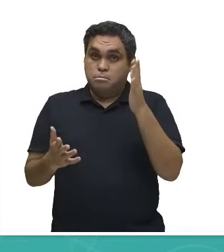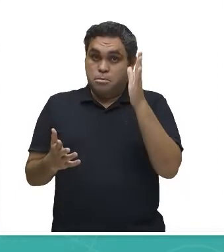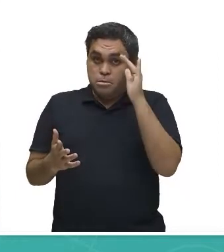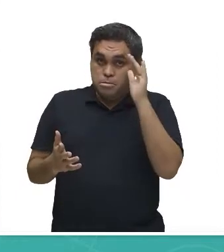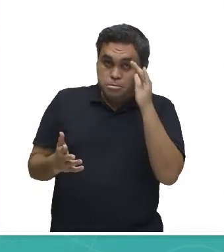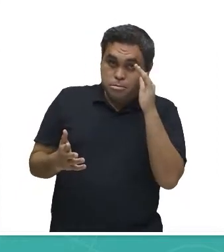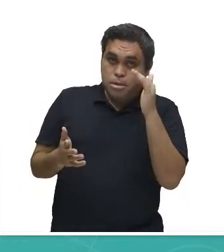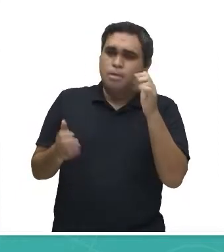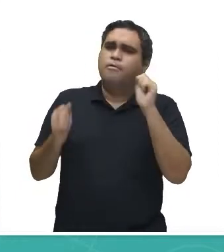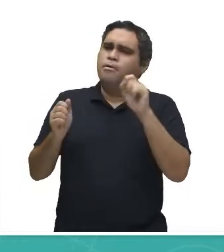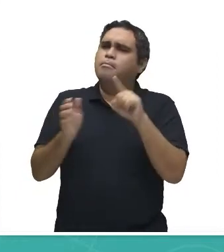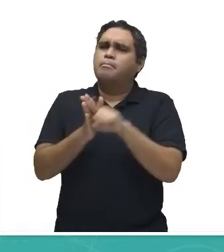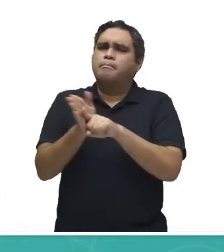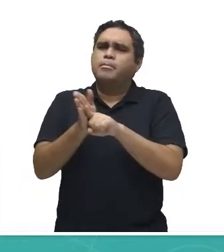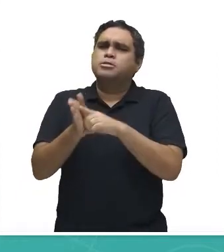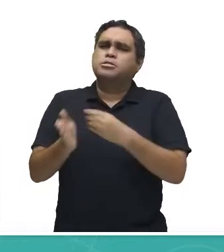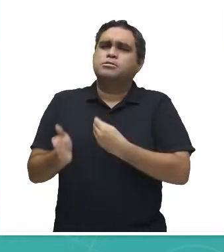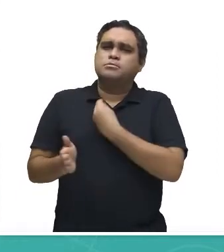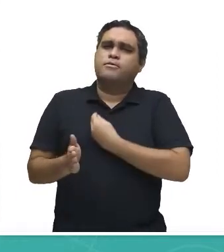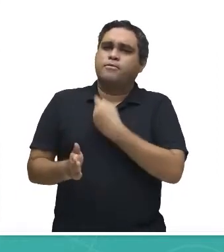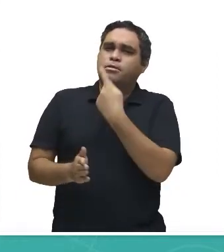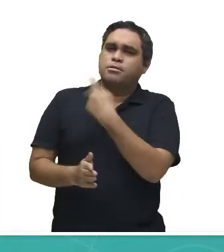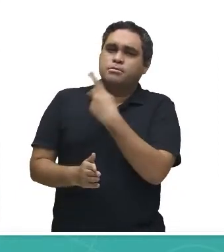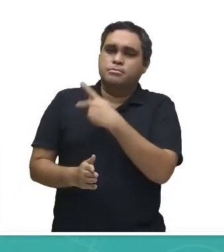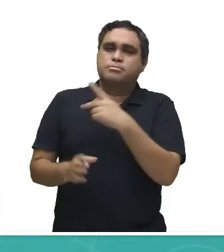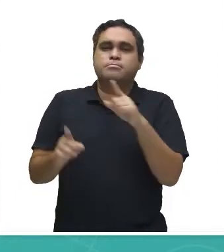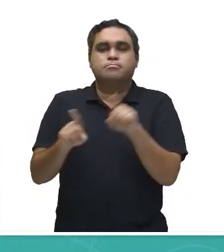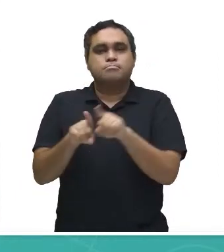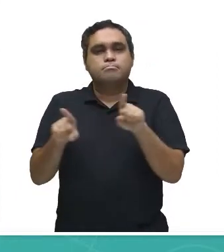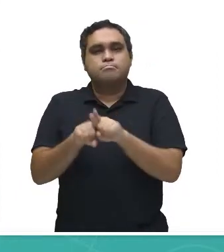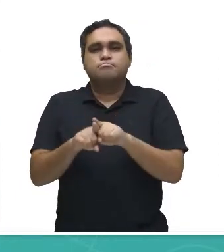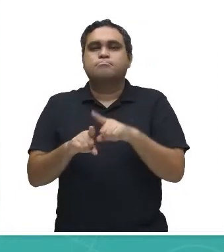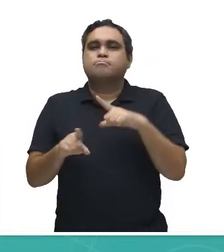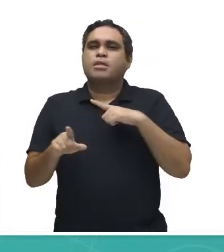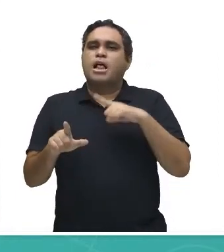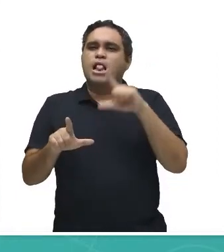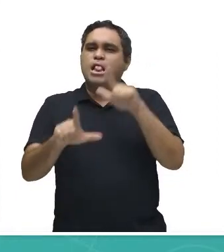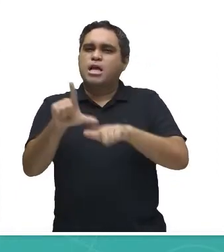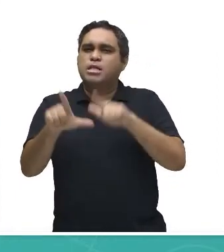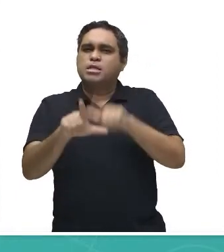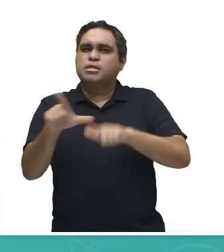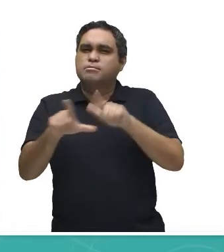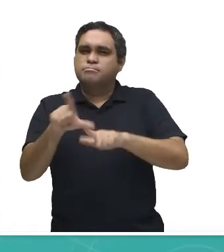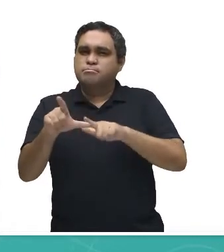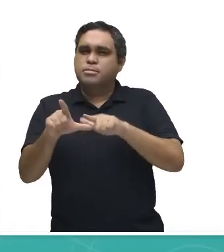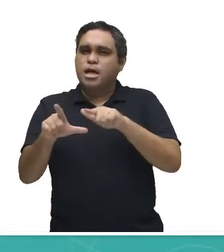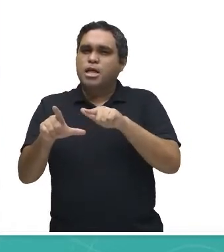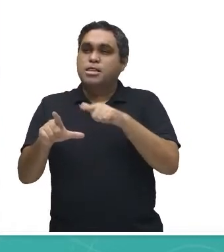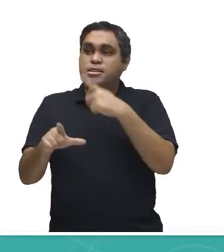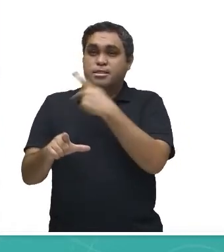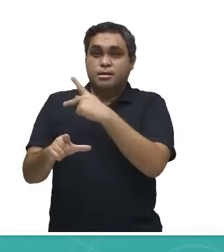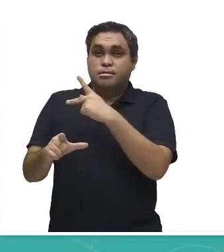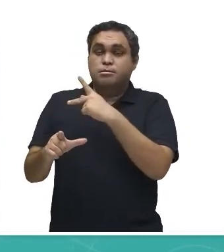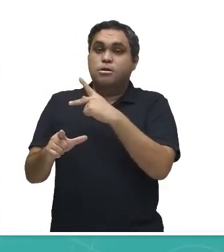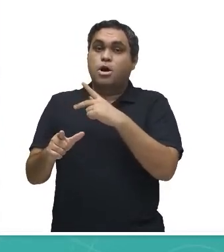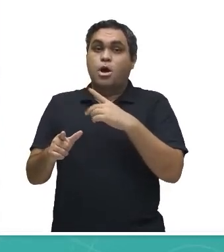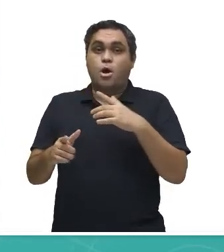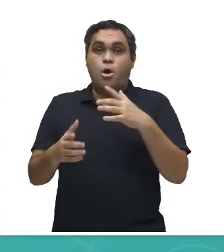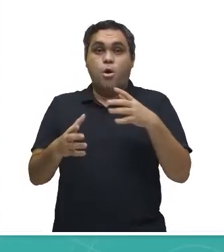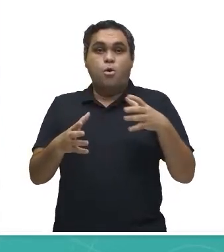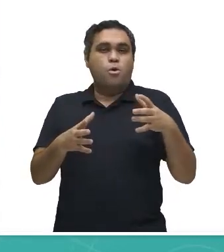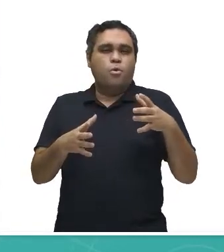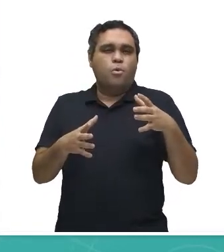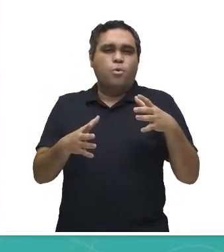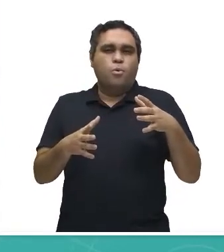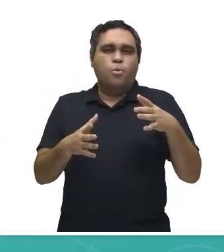tem um histórico muito grande também nas letras que vão inspirar o samba, não é? Ele vai estar inserido nesse contexto, mas o